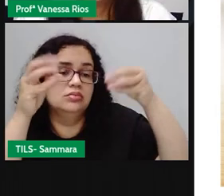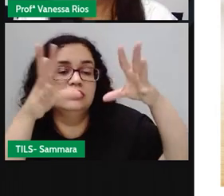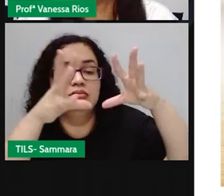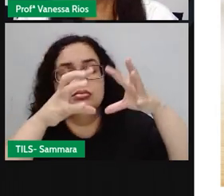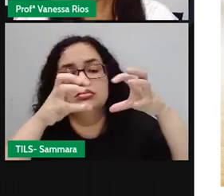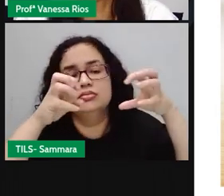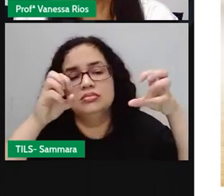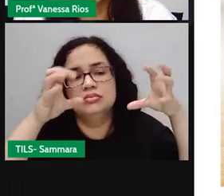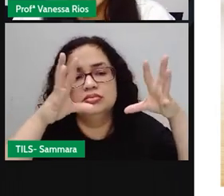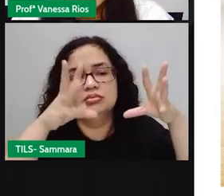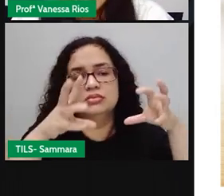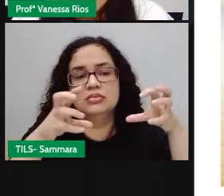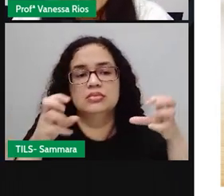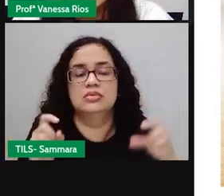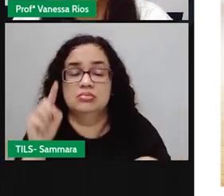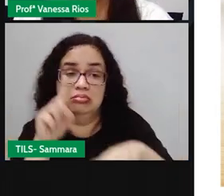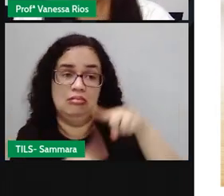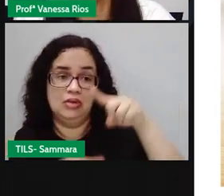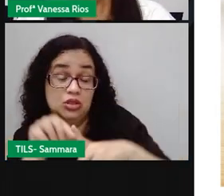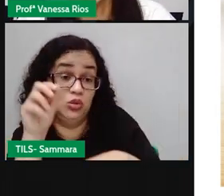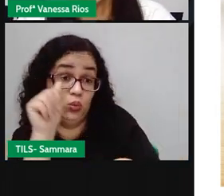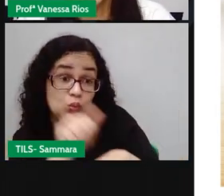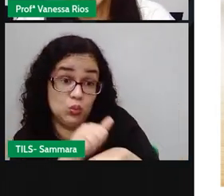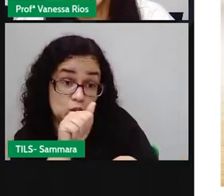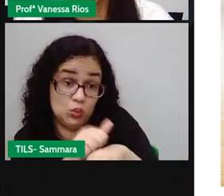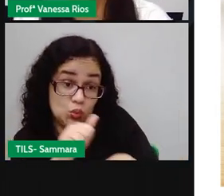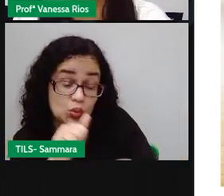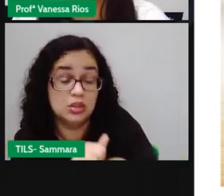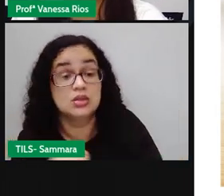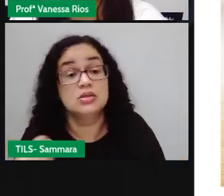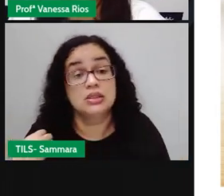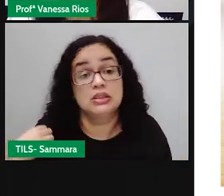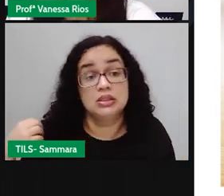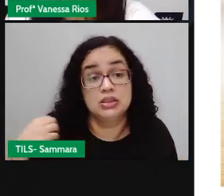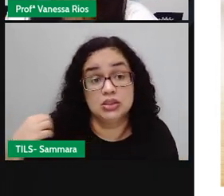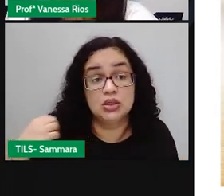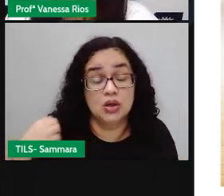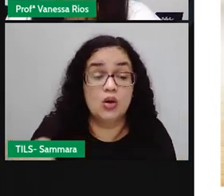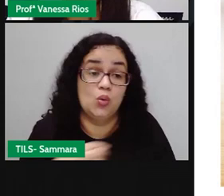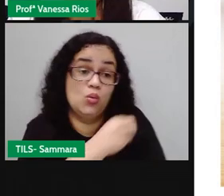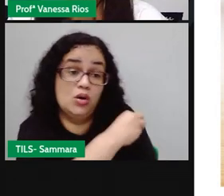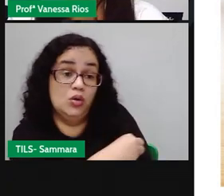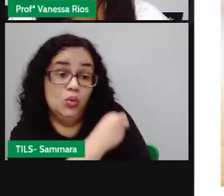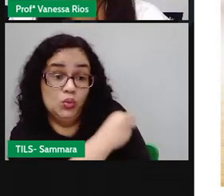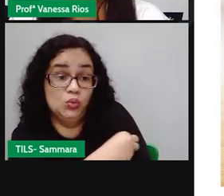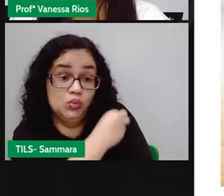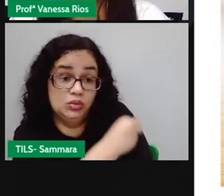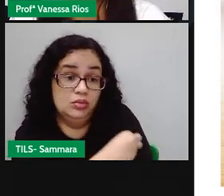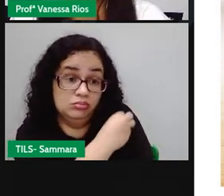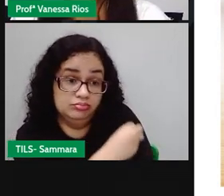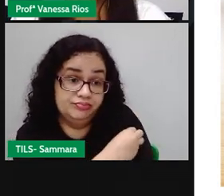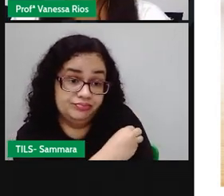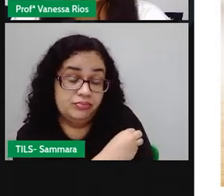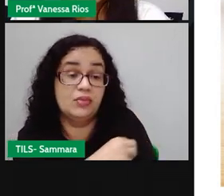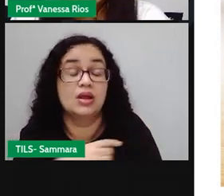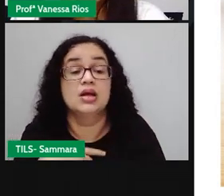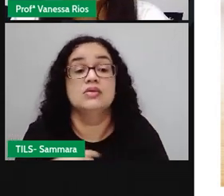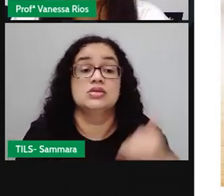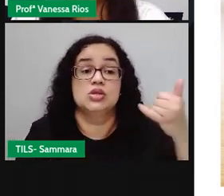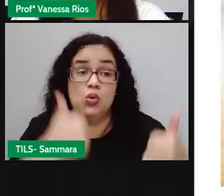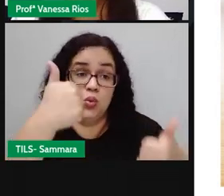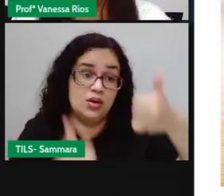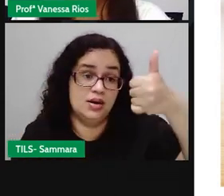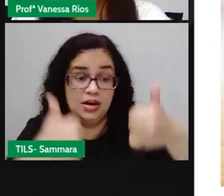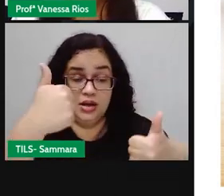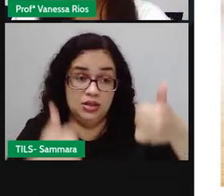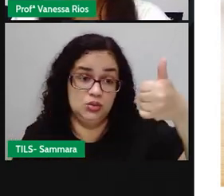macio, eu não vou fazer ele no material duro. Então, eu tenho que usar tecido, né? Usar algodão. Se eu quero fazer um carrinho, eu não